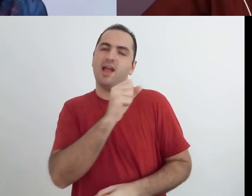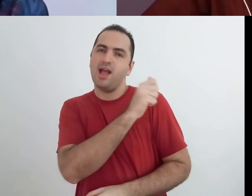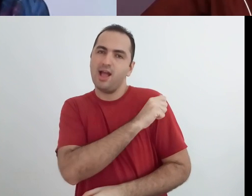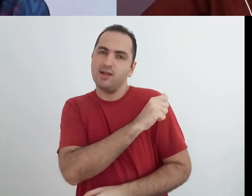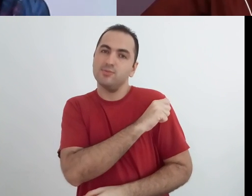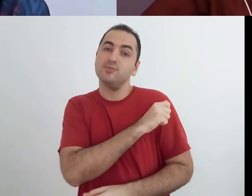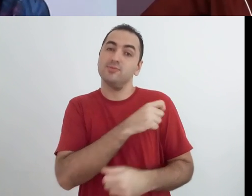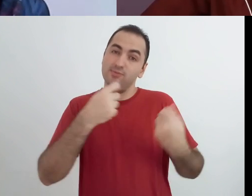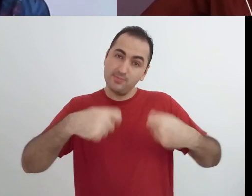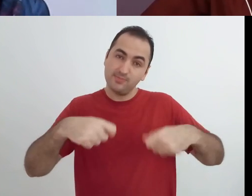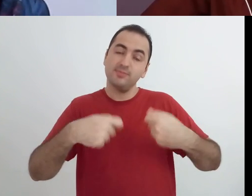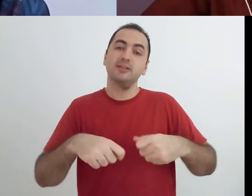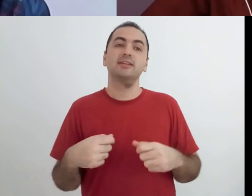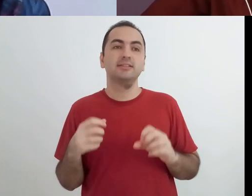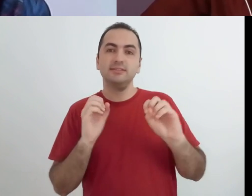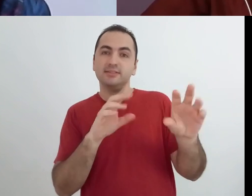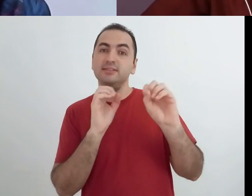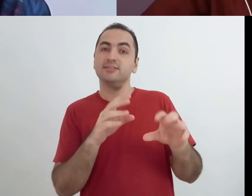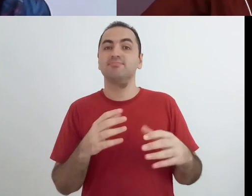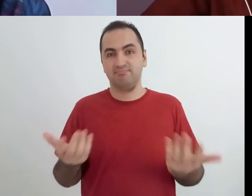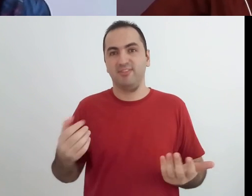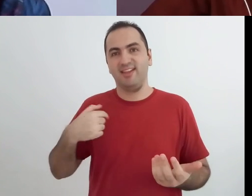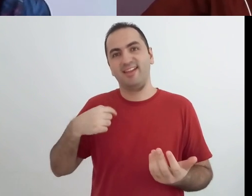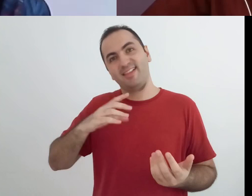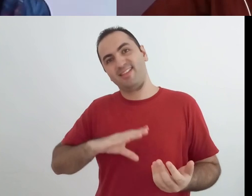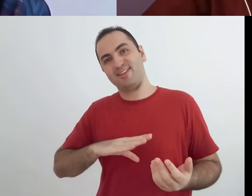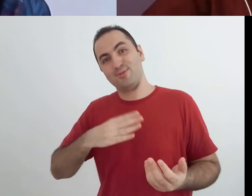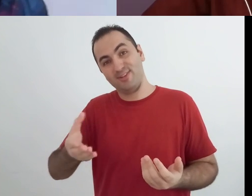tinha que fazer os vídeos mesmo, então, criei coragem.